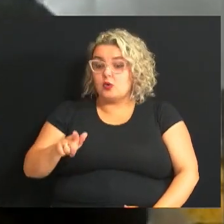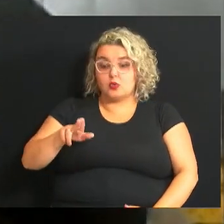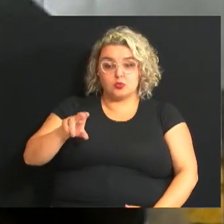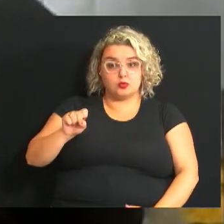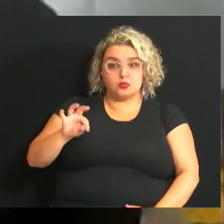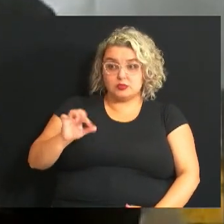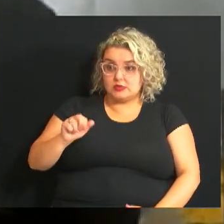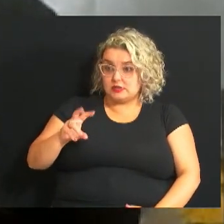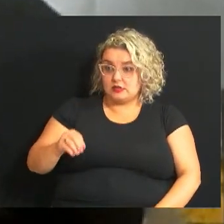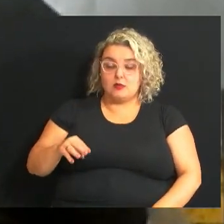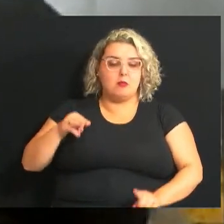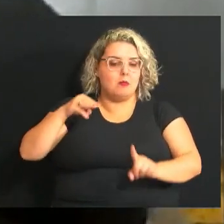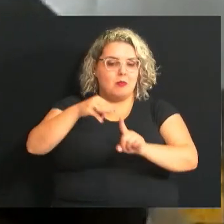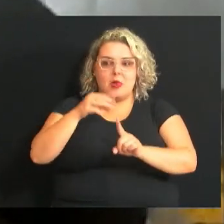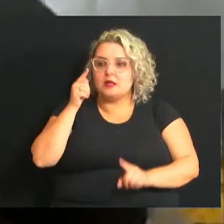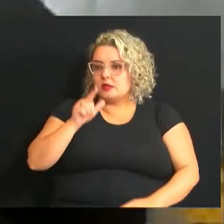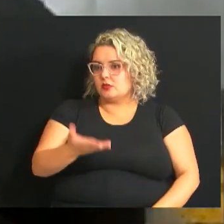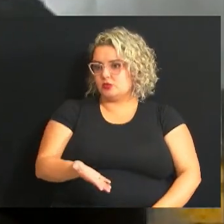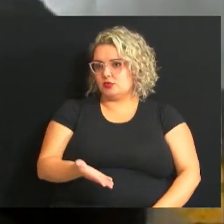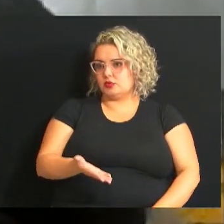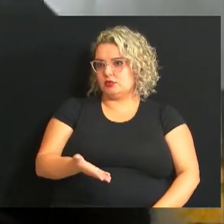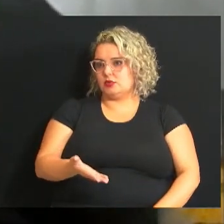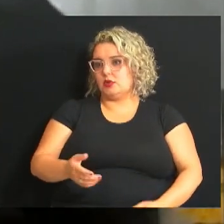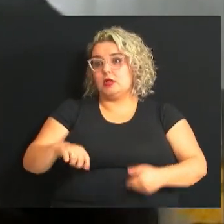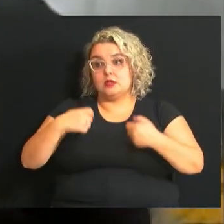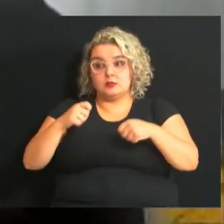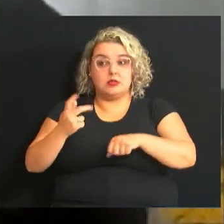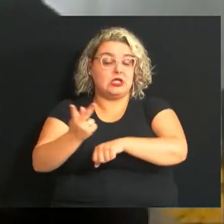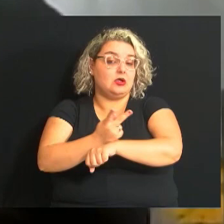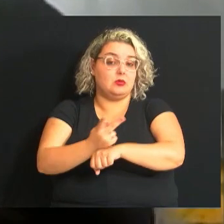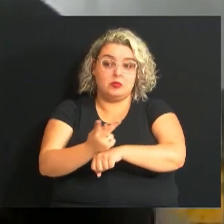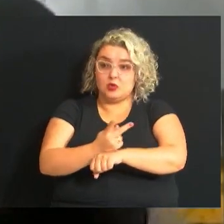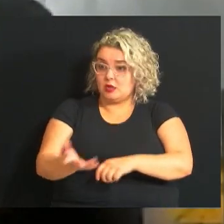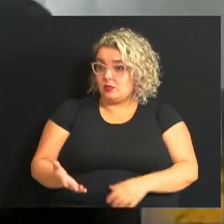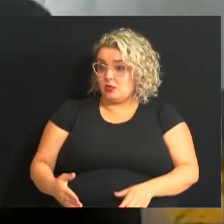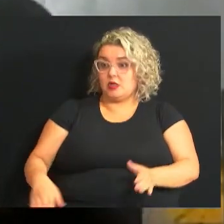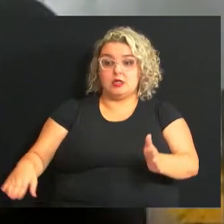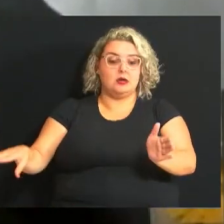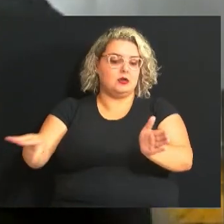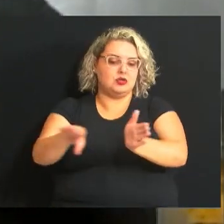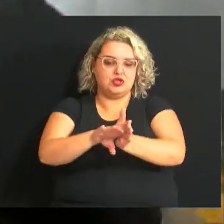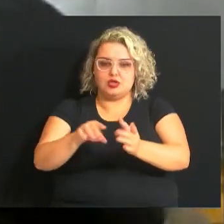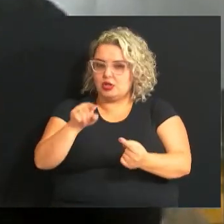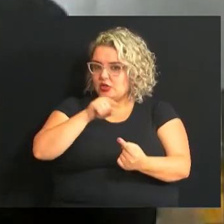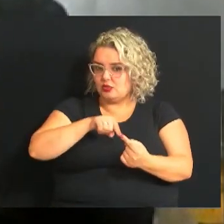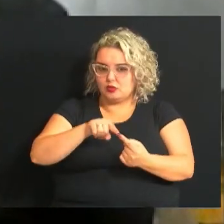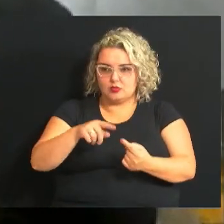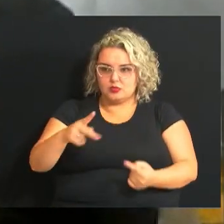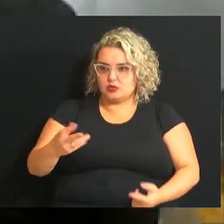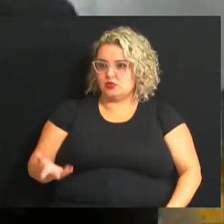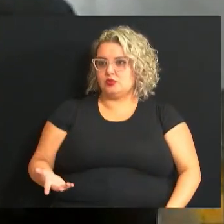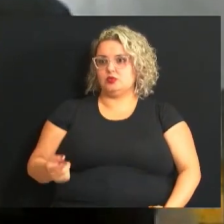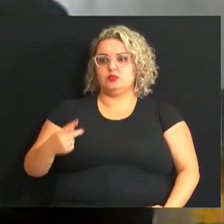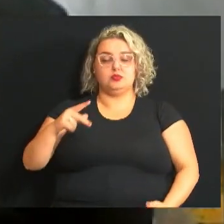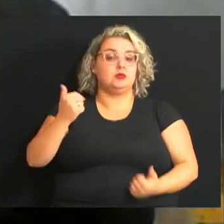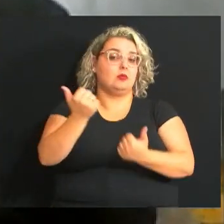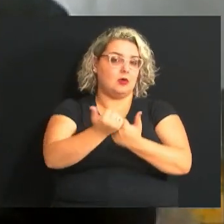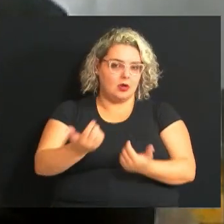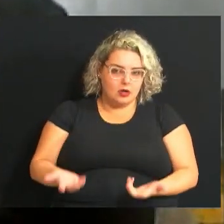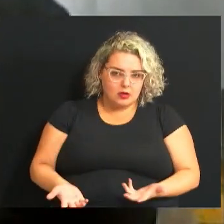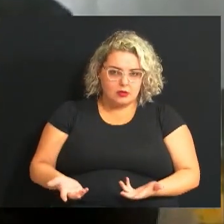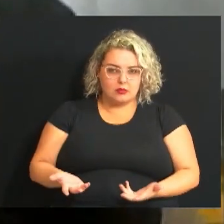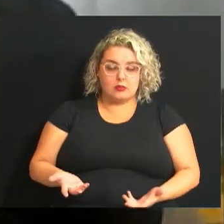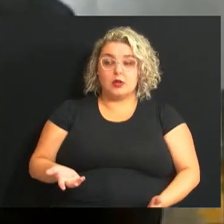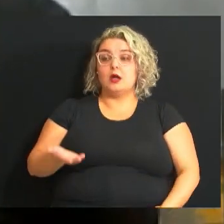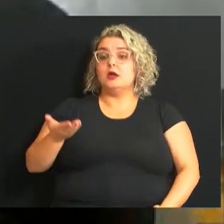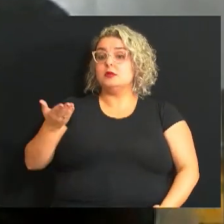de vendas e você tem que buscar isso para você chegar nos seus objetivos, nos seus cargos. Então, naquela época,